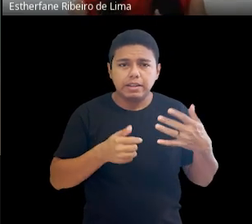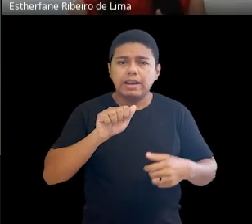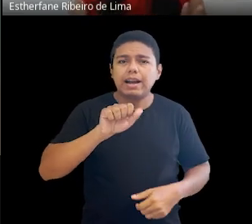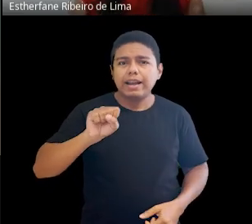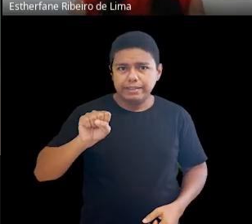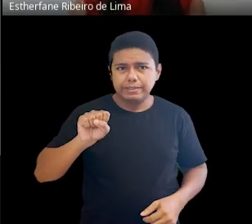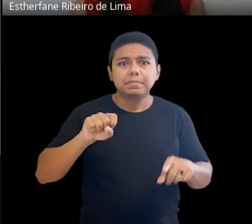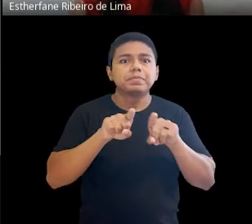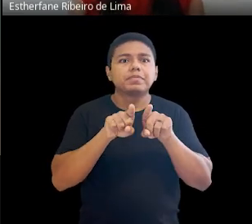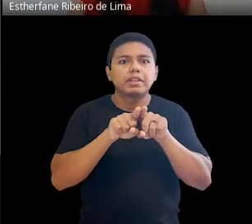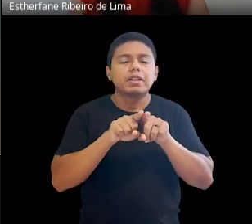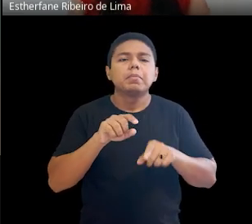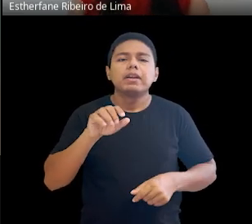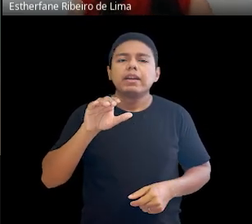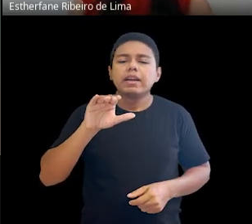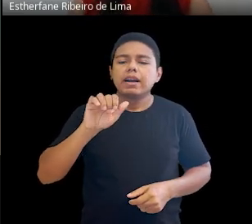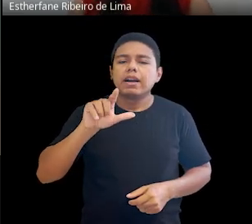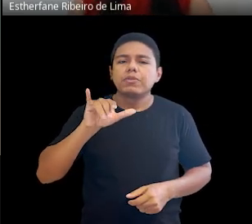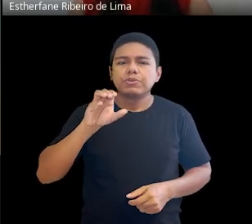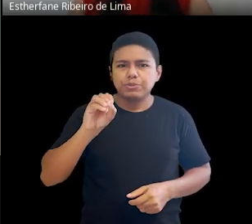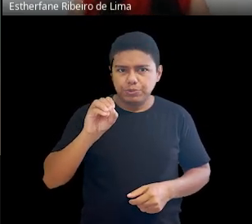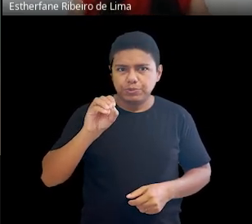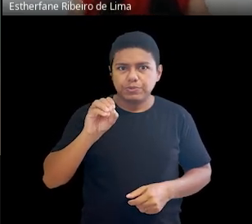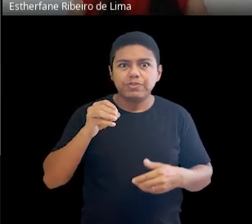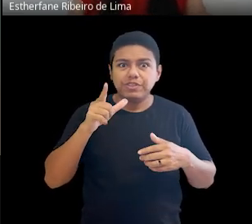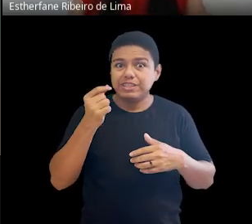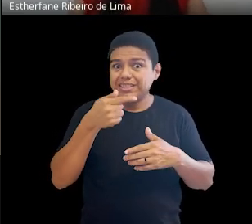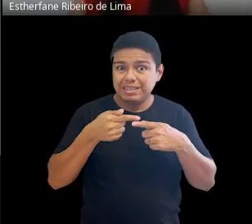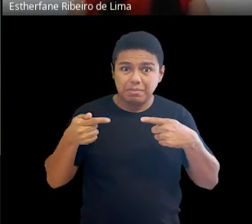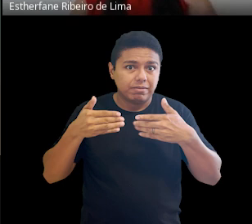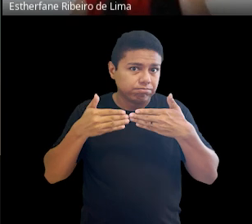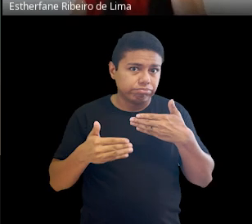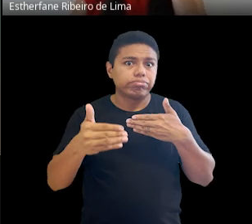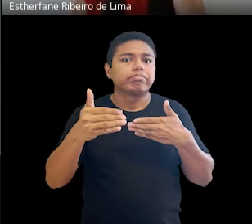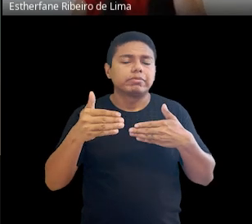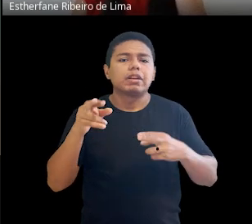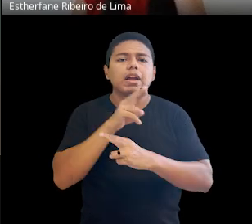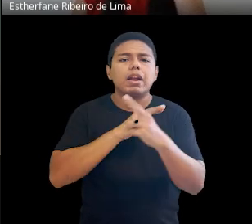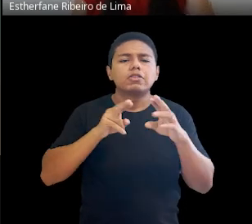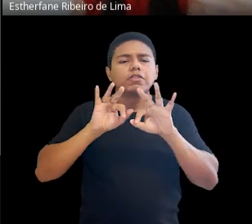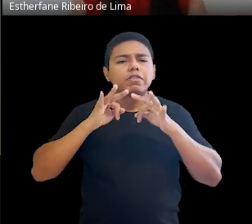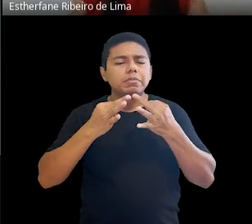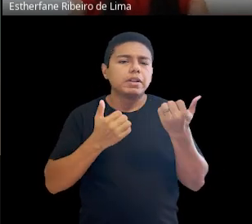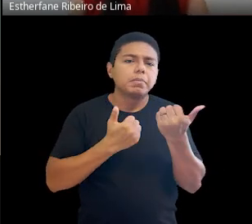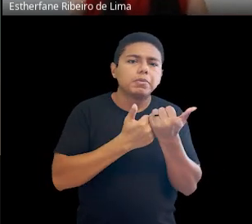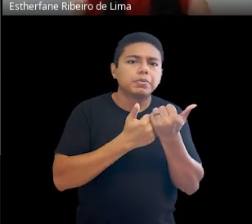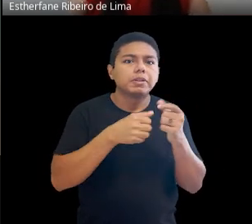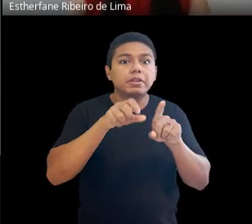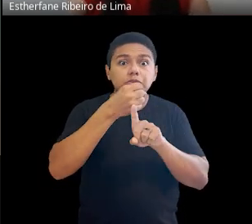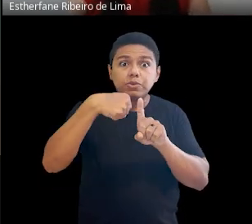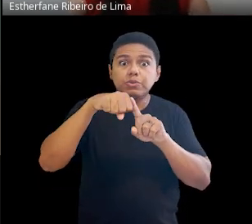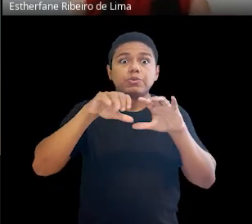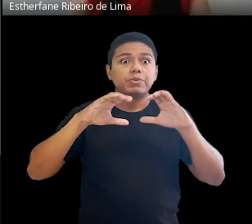partir de 20 semanas o cálcio. Saber também das relações e apoio familiar e sociocomunitário e